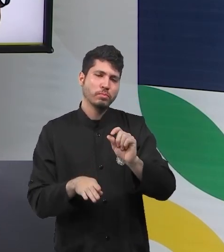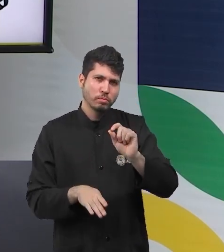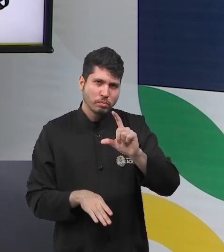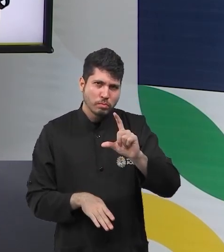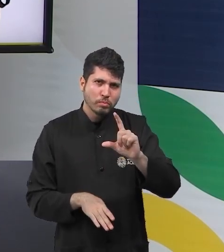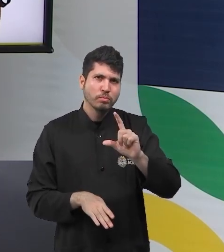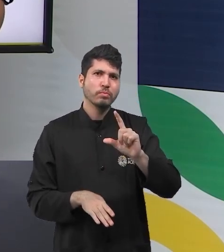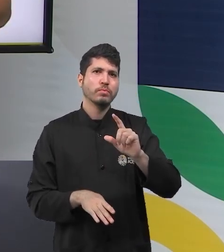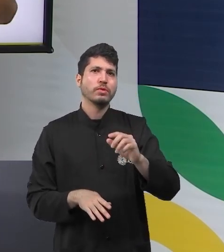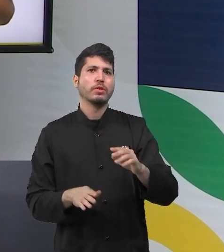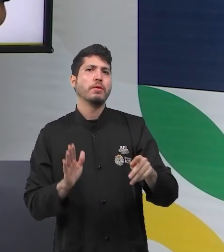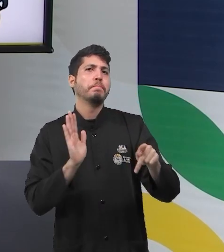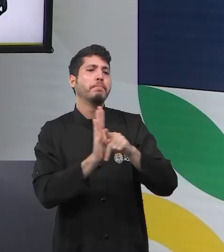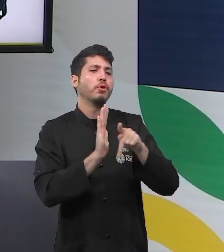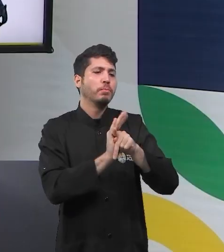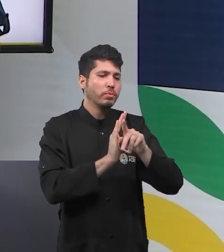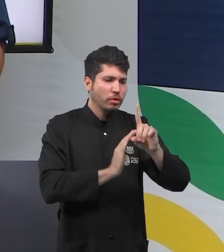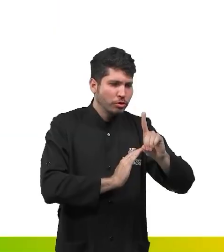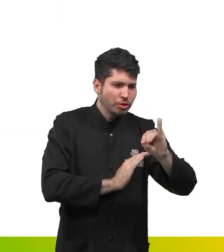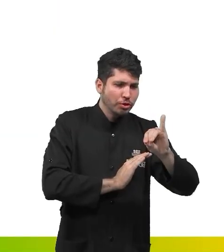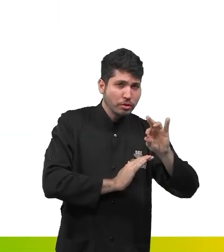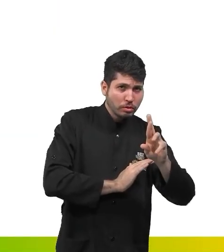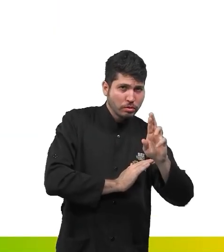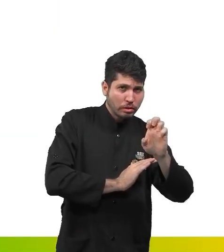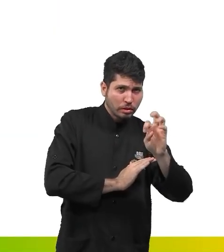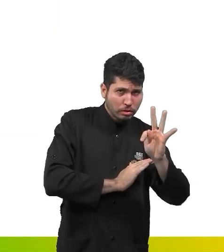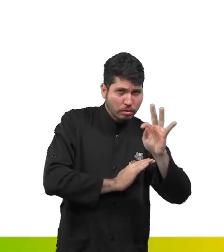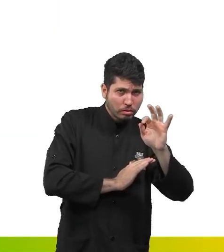Proporcionalidade direta. Vamos para a inversa?